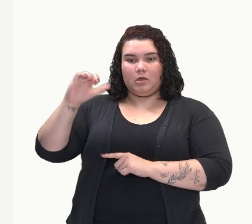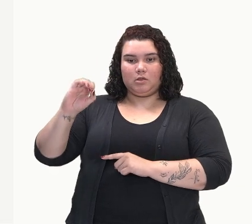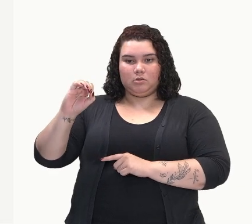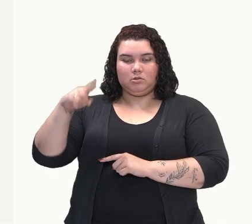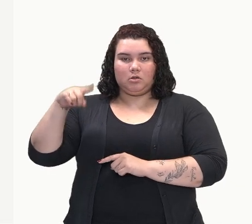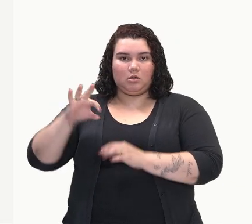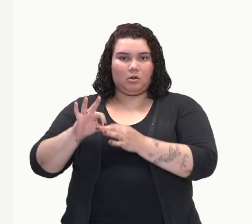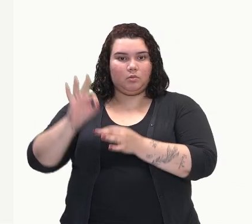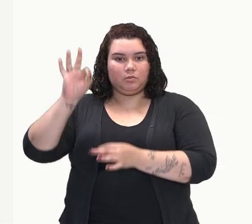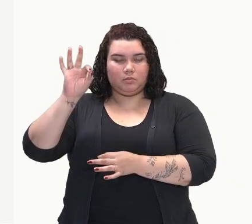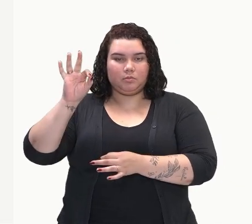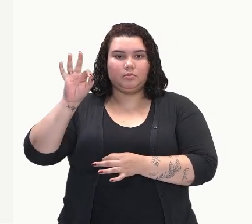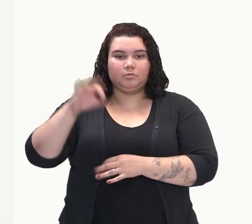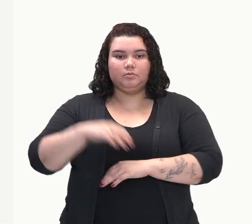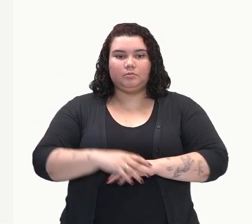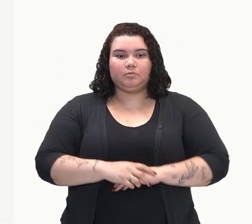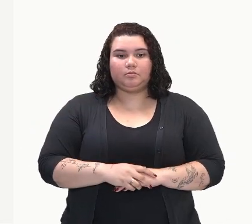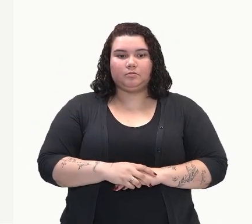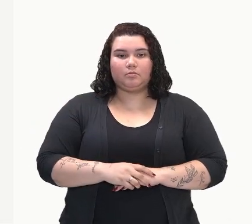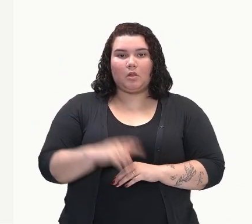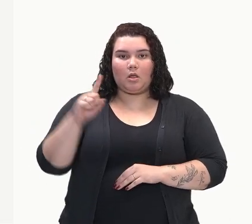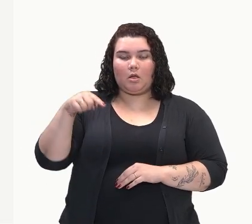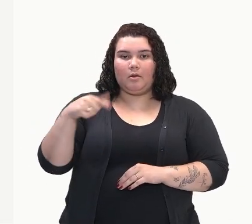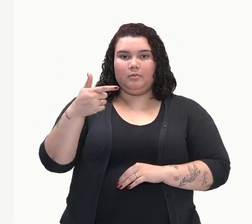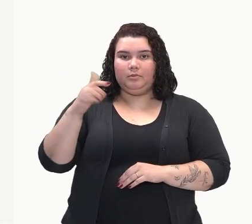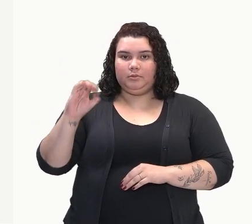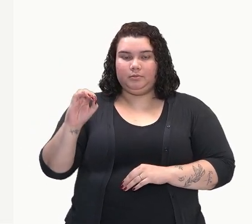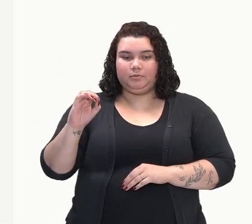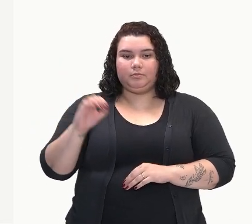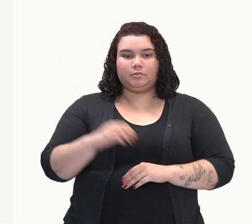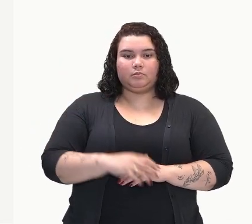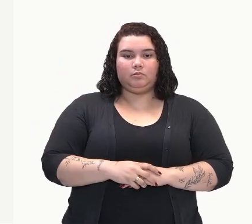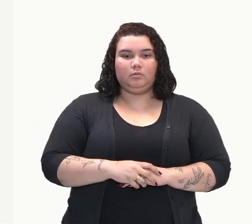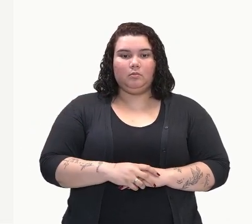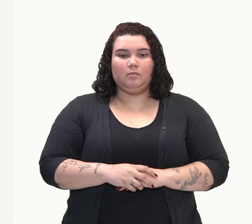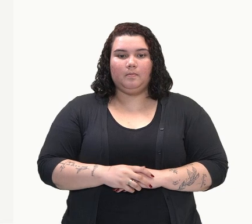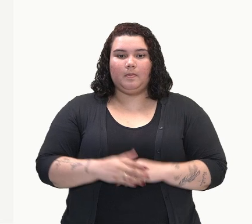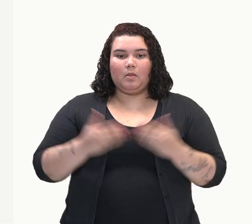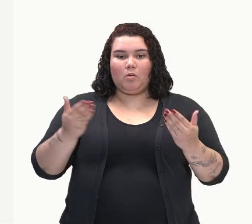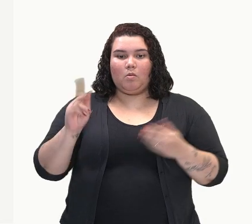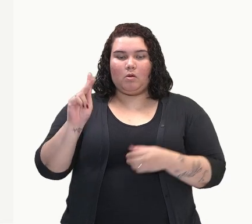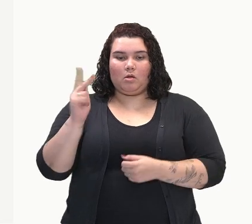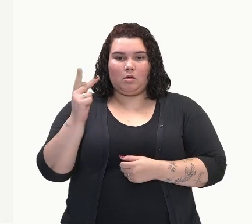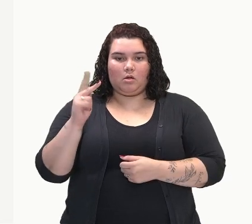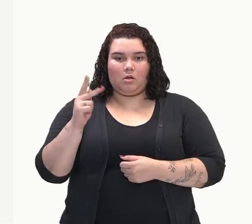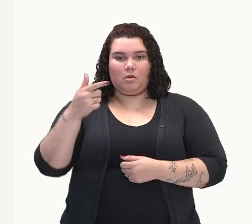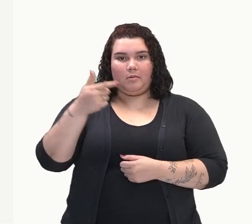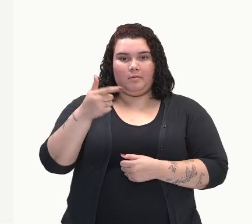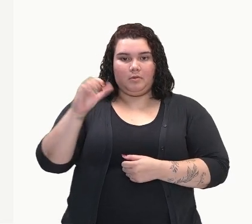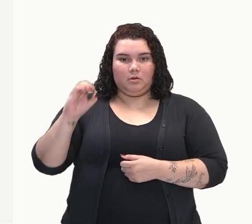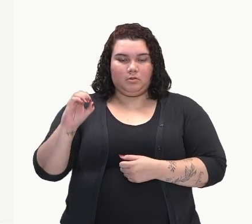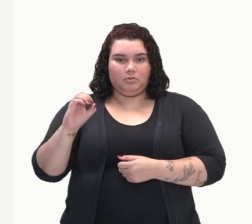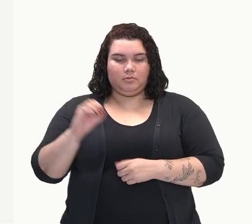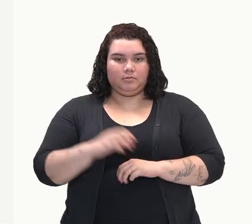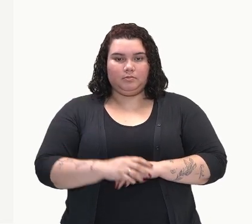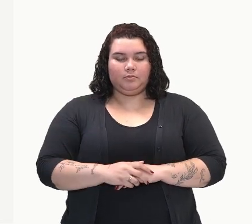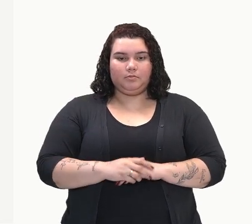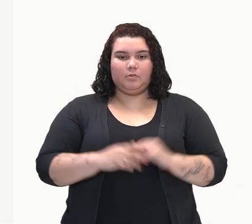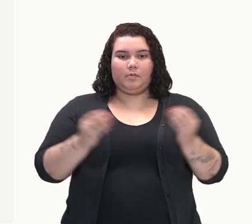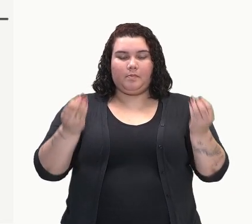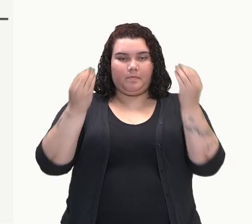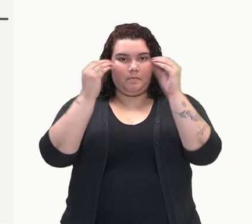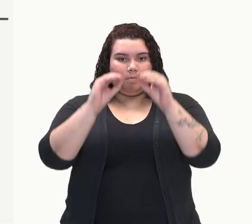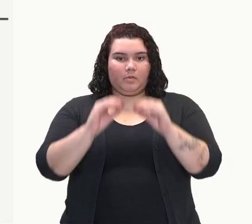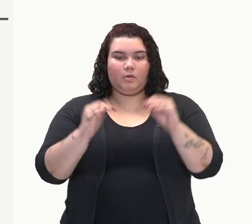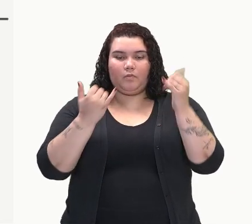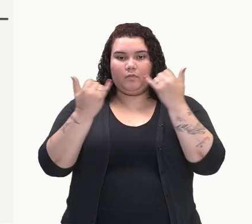altura do trapézio, tá? E vale 20. Então, a nossa altura H, ela vale 20. Aí eu levo esses